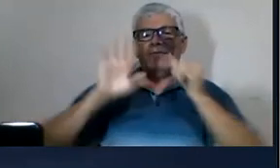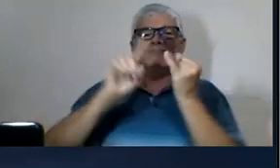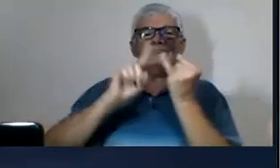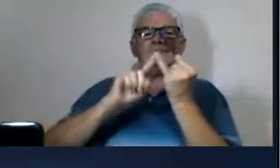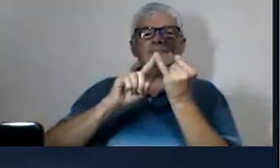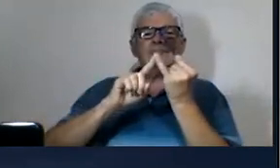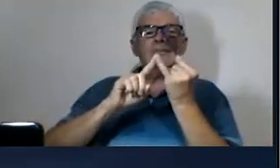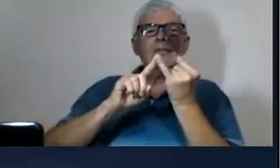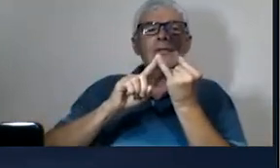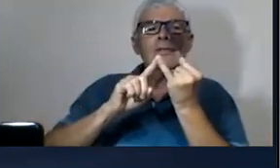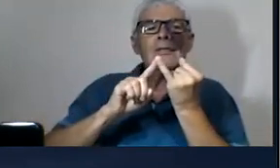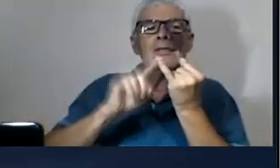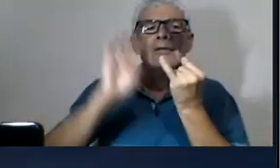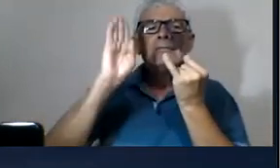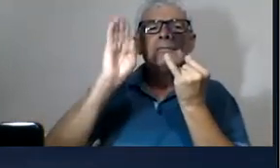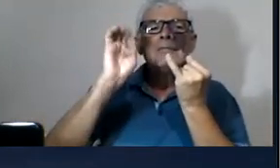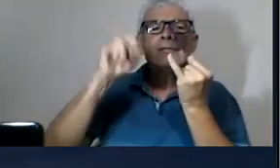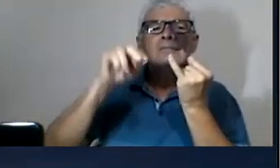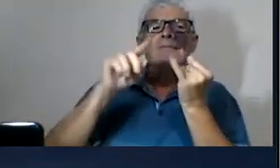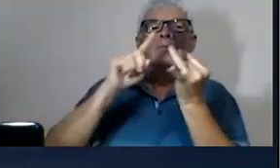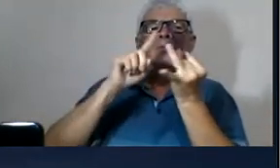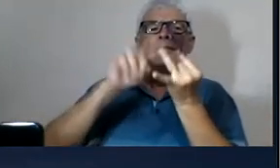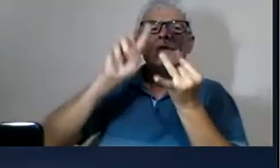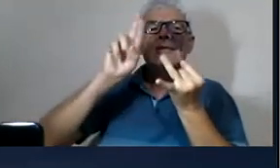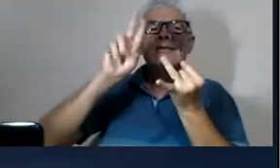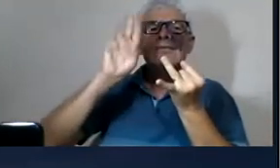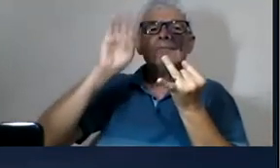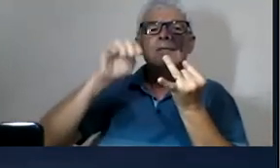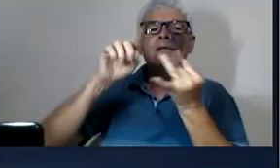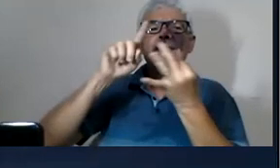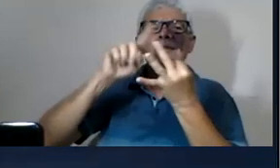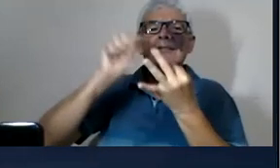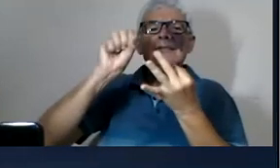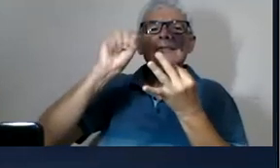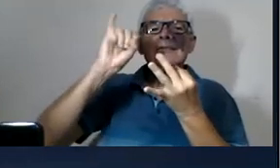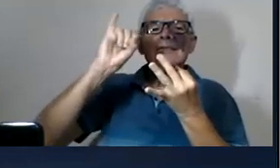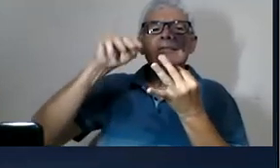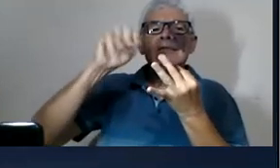gânglios. Eu acho que é esse nome aí, não sei.